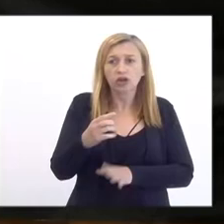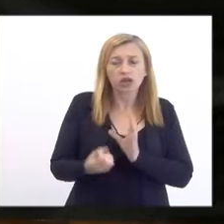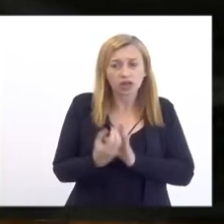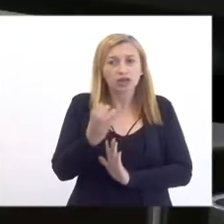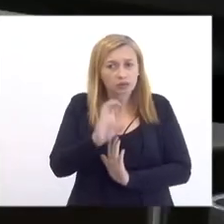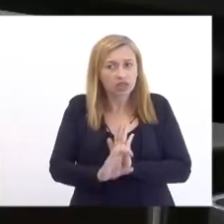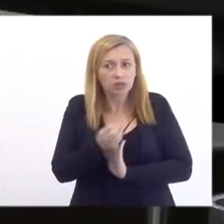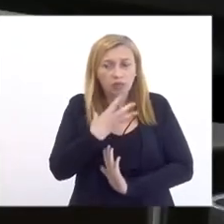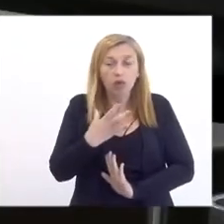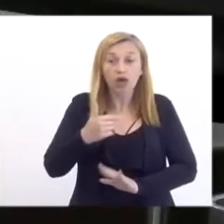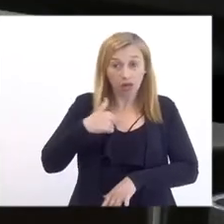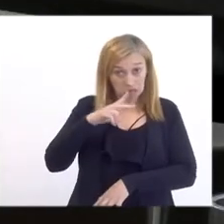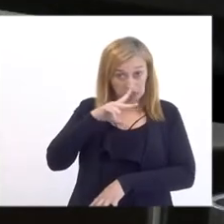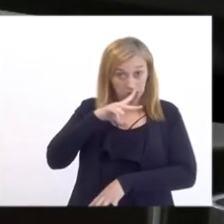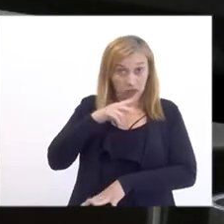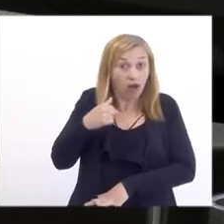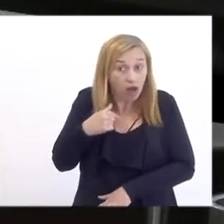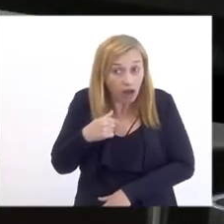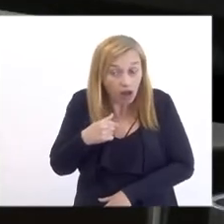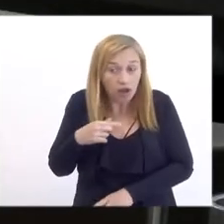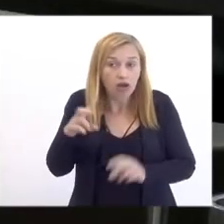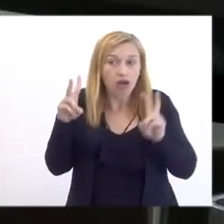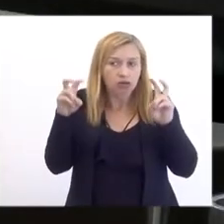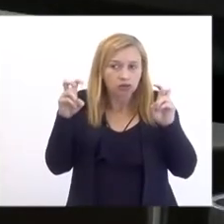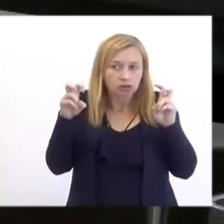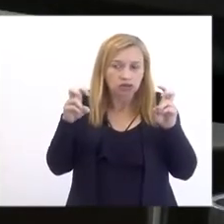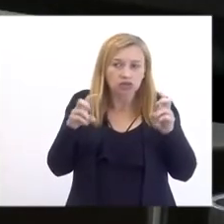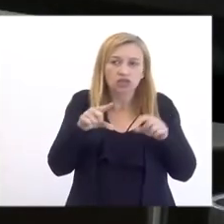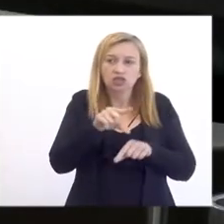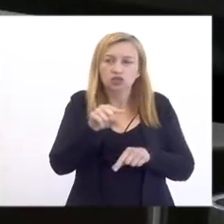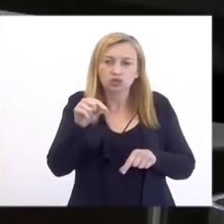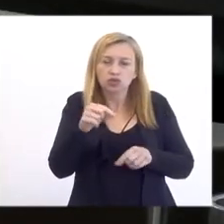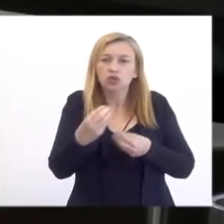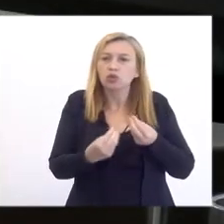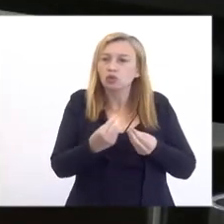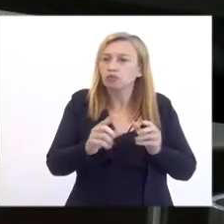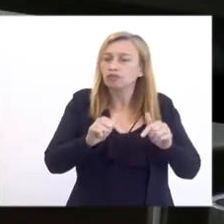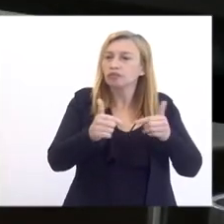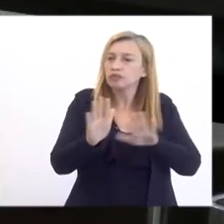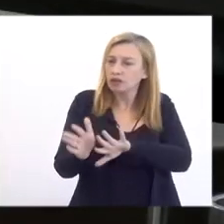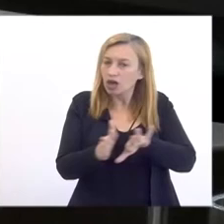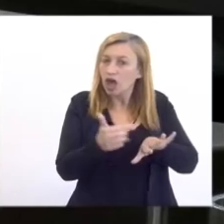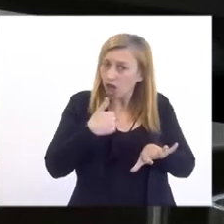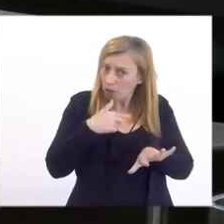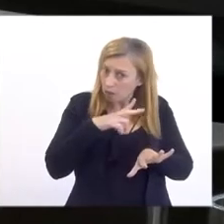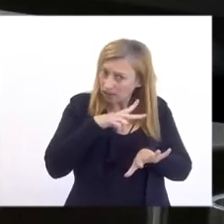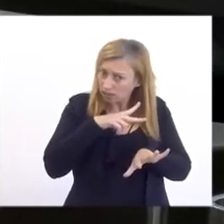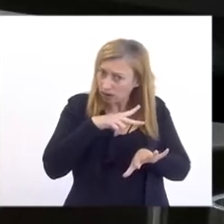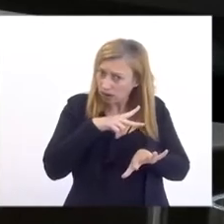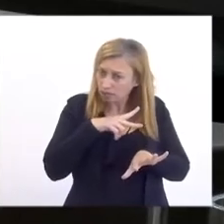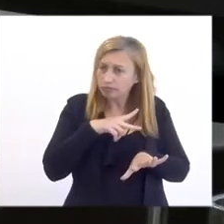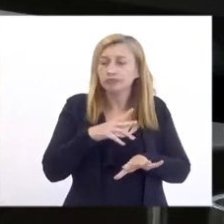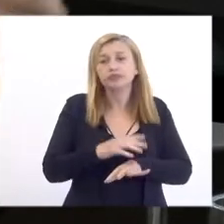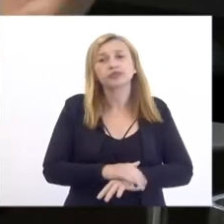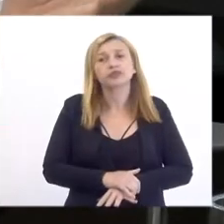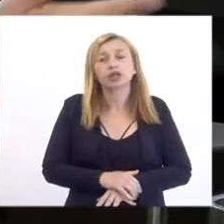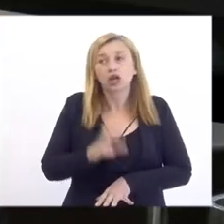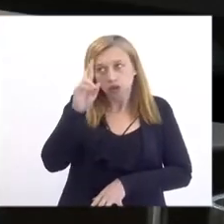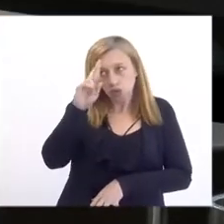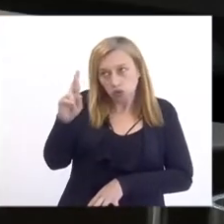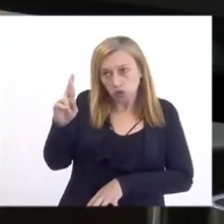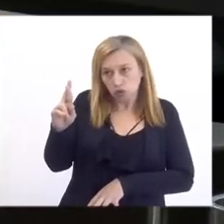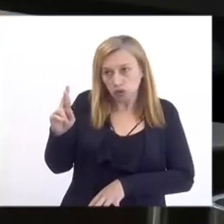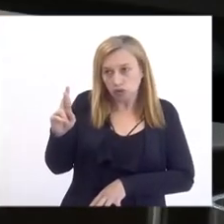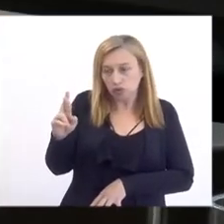Eu, particularmente, não, a questão acho que a gente tem que decidir sobre a posição da forma. Da forma, não. Eu, particularmente. E o senhor está aqui